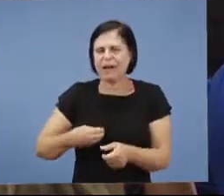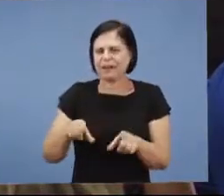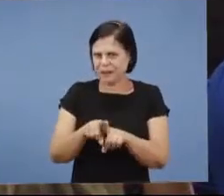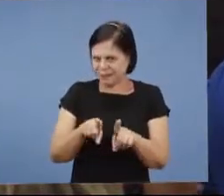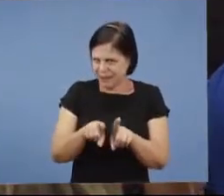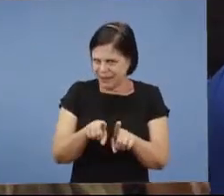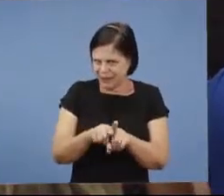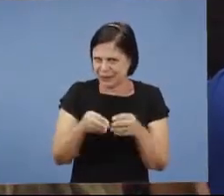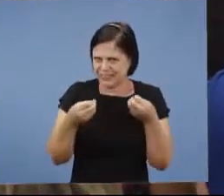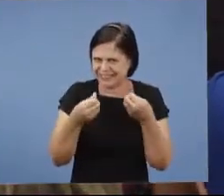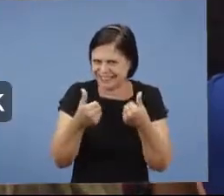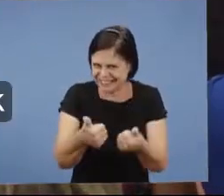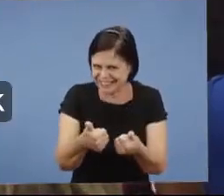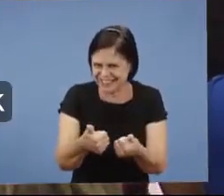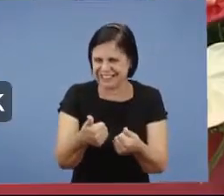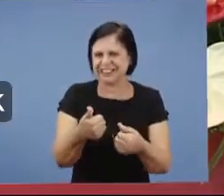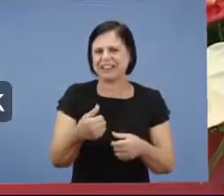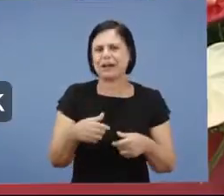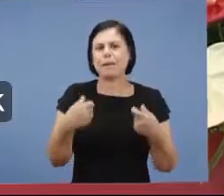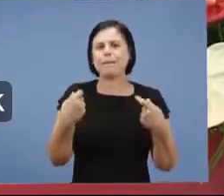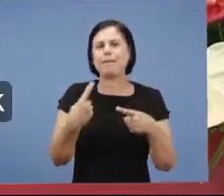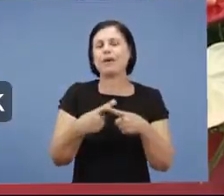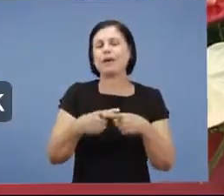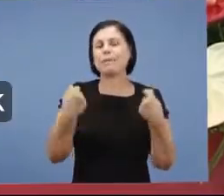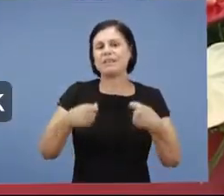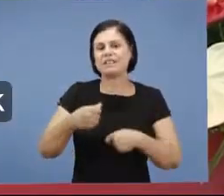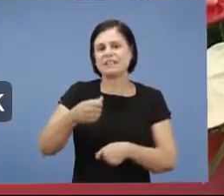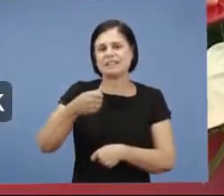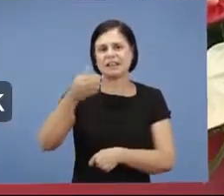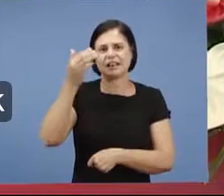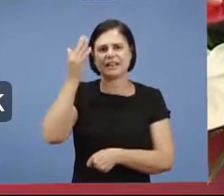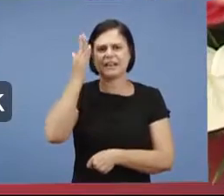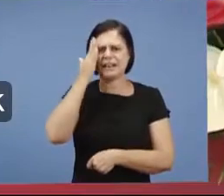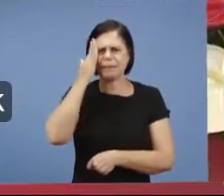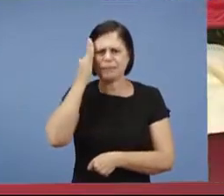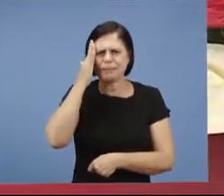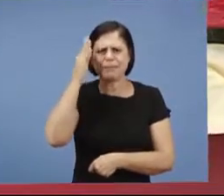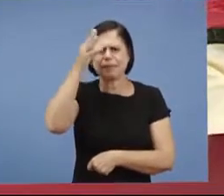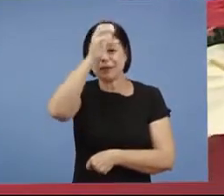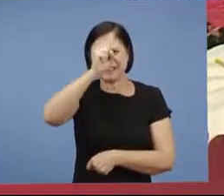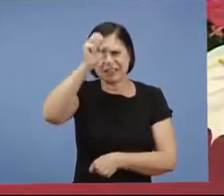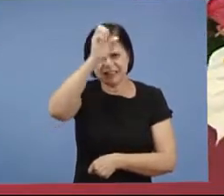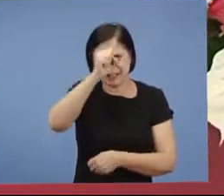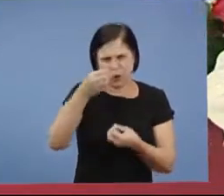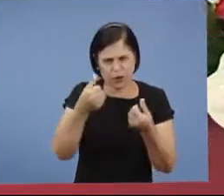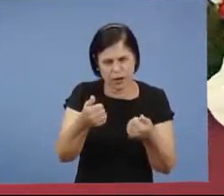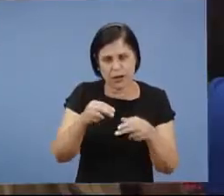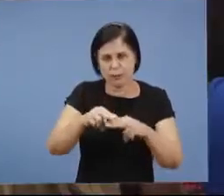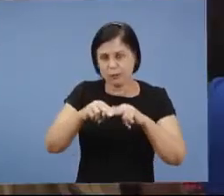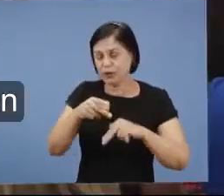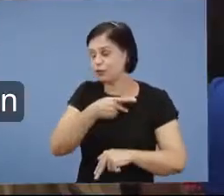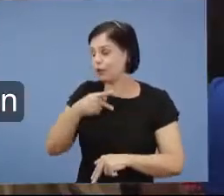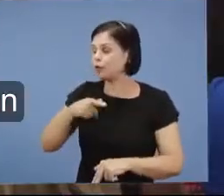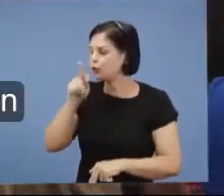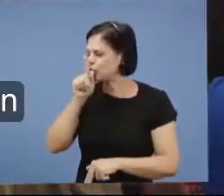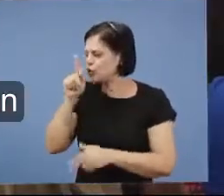saber e entender que isso é fundamental para a continuidade dessa obra. Portanto, a palavra para o pastor